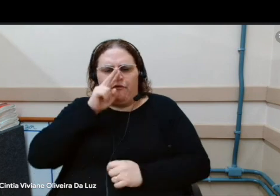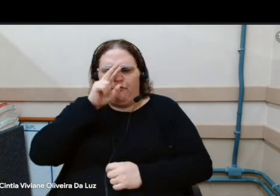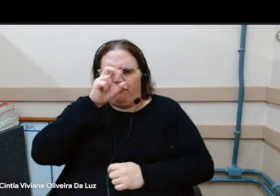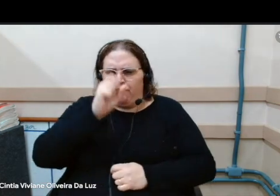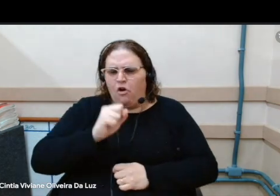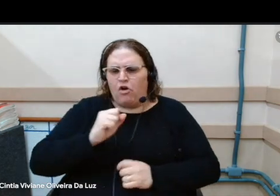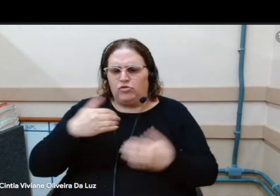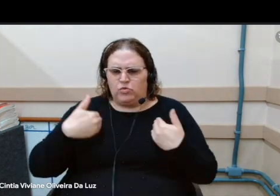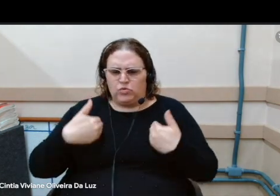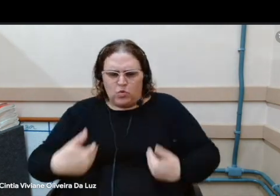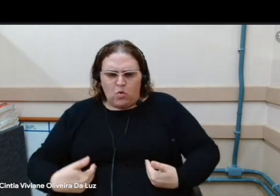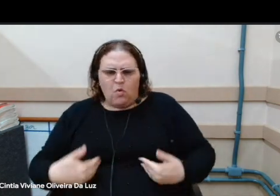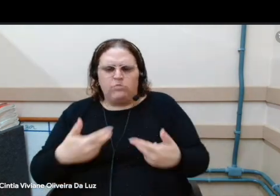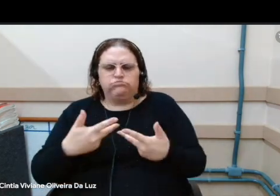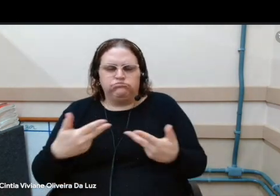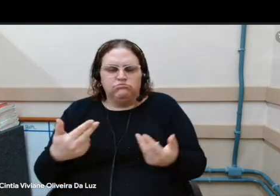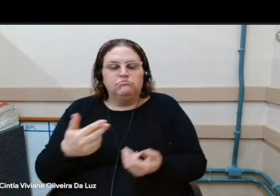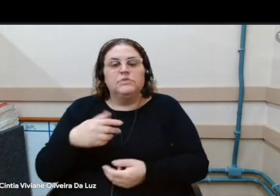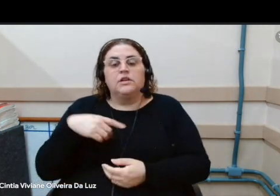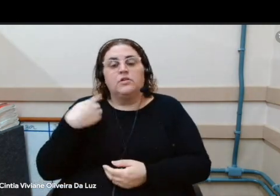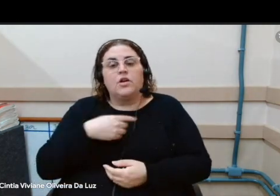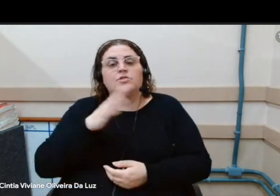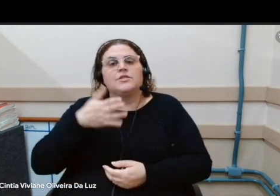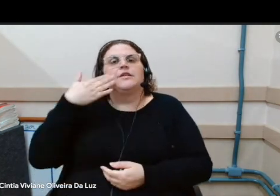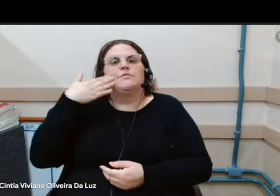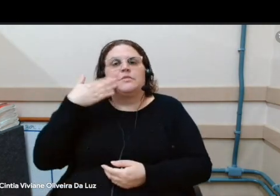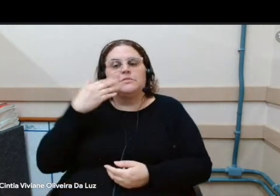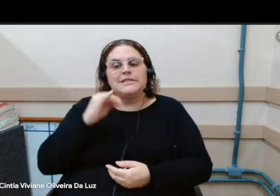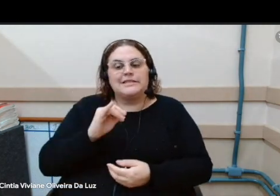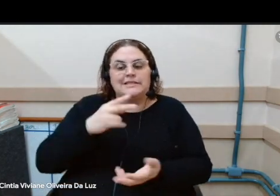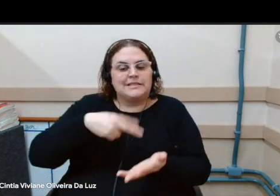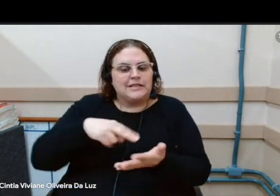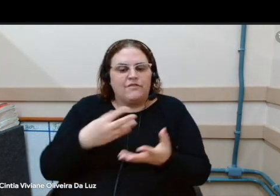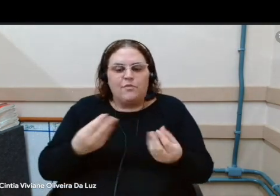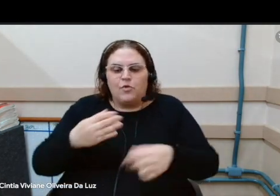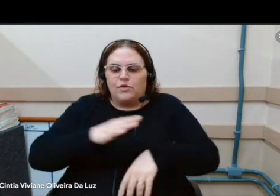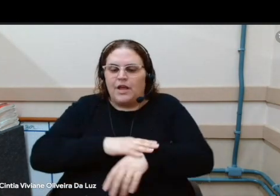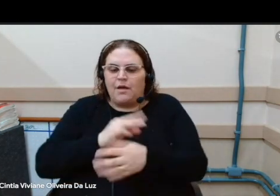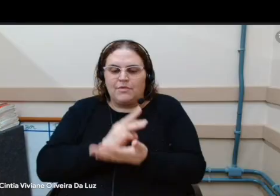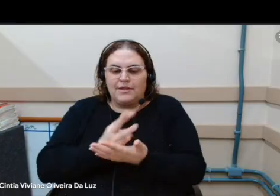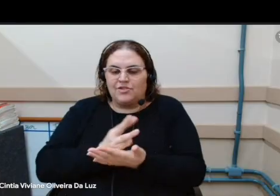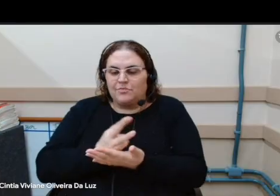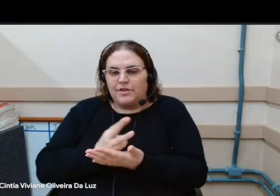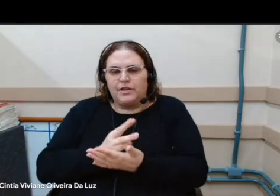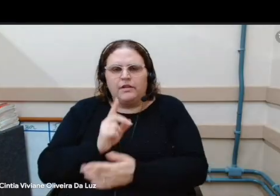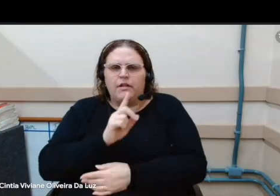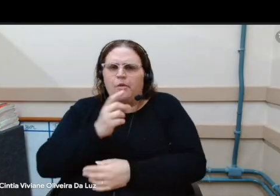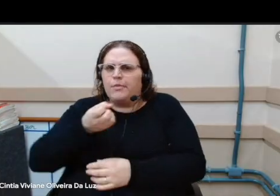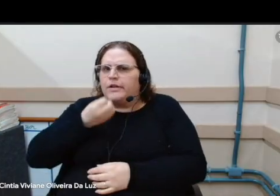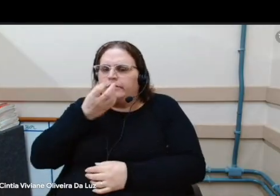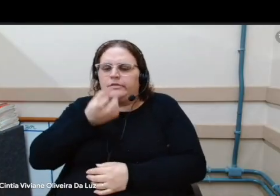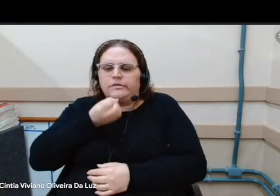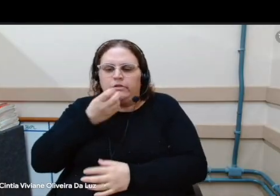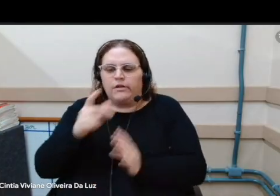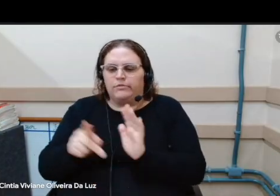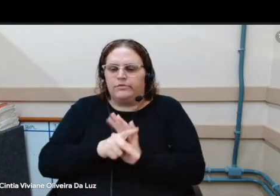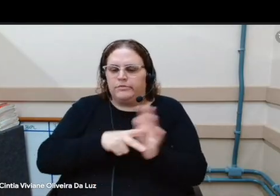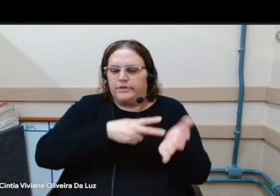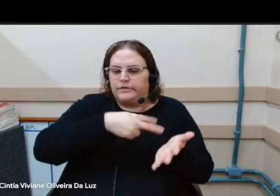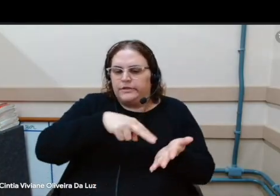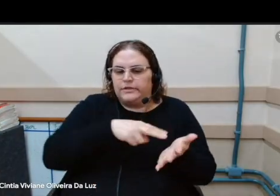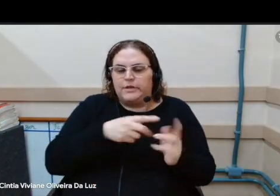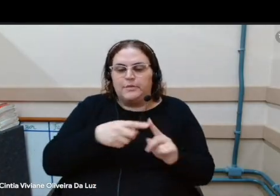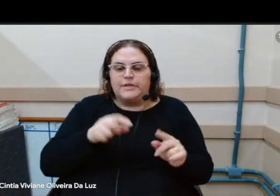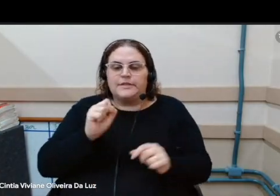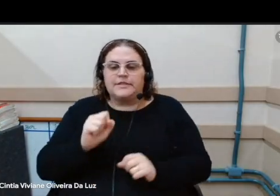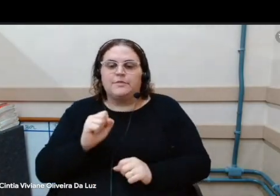h a gente vai saber que se dançava muito na Idade Média não pelos relatos de dança e e sim pelos interditos